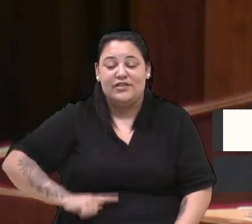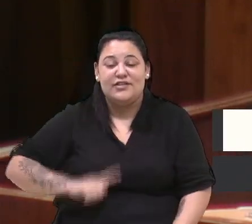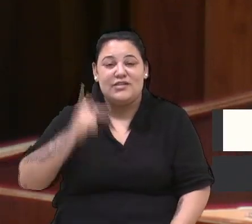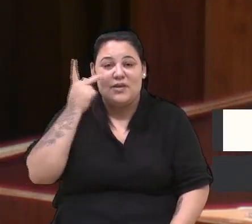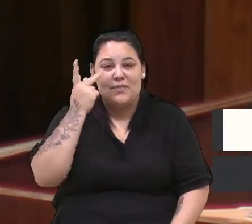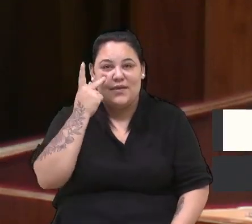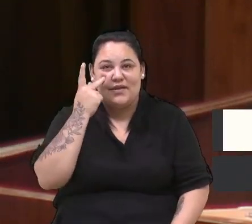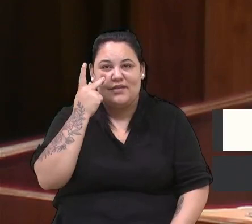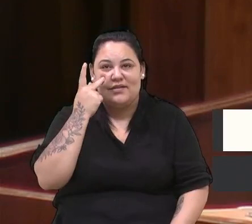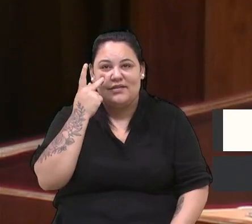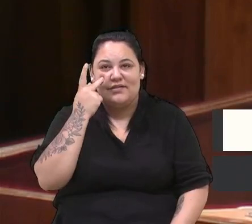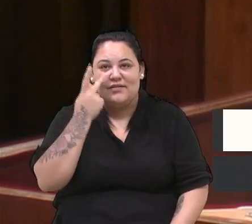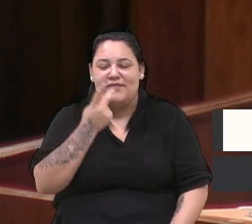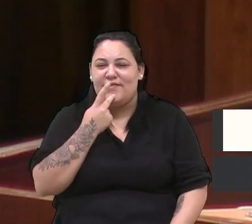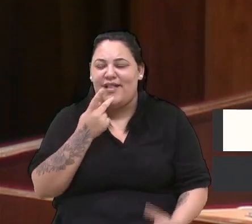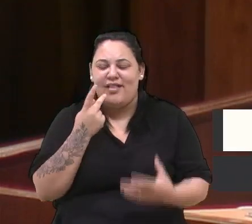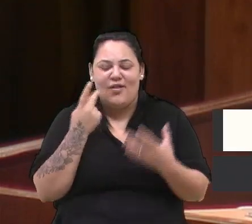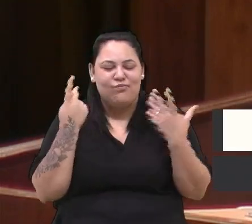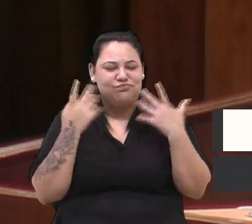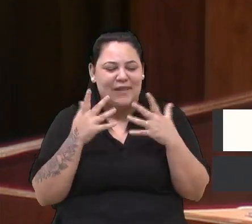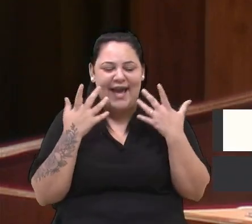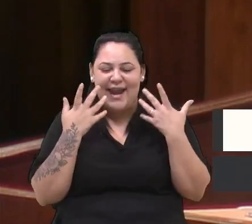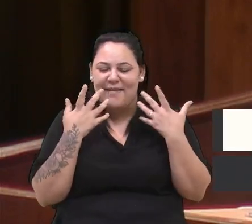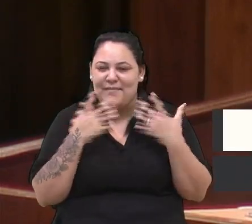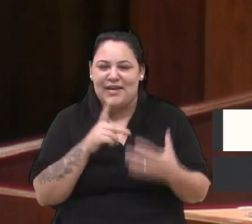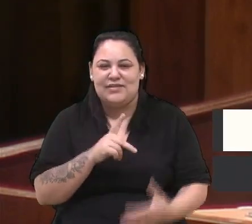o PAC, fez muitos elogios.